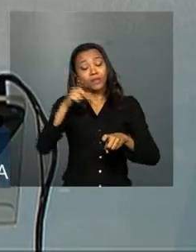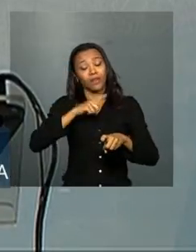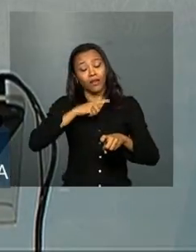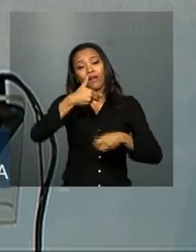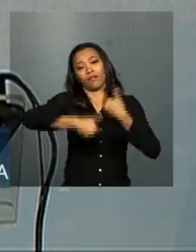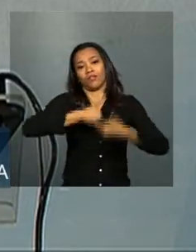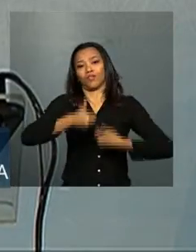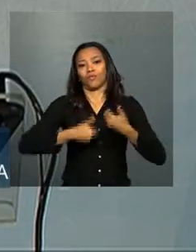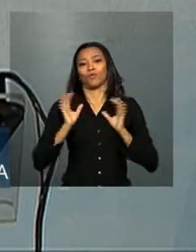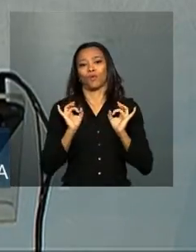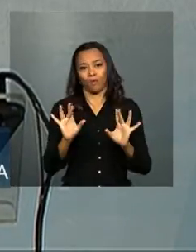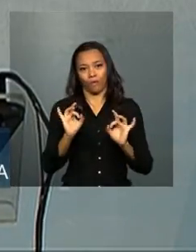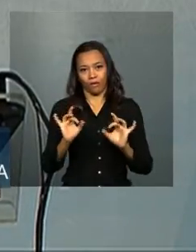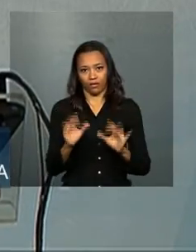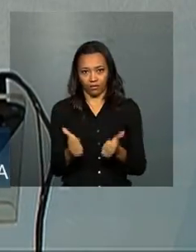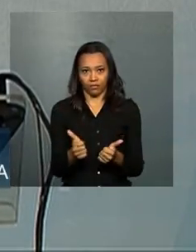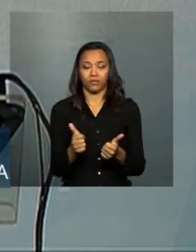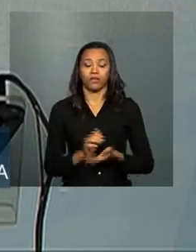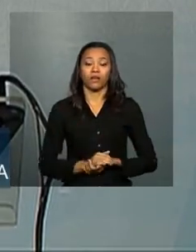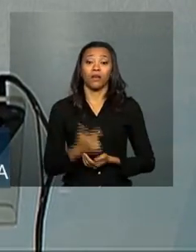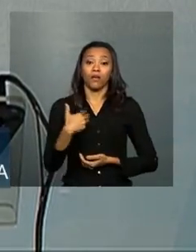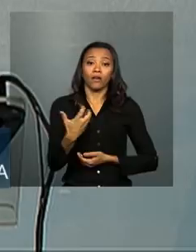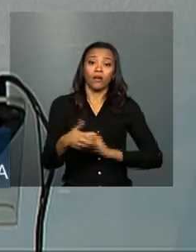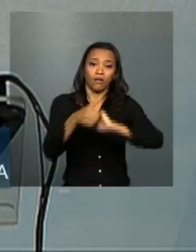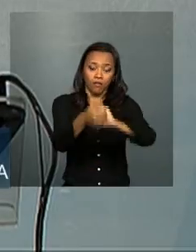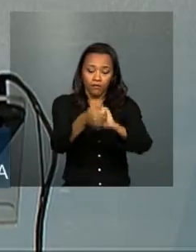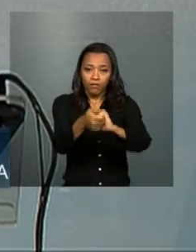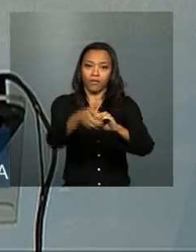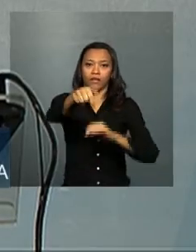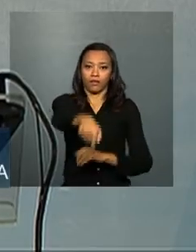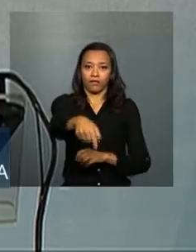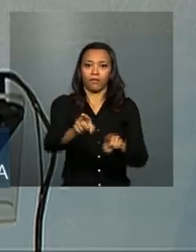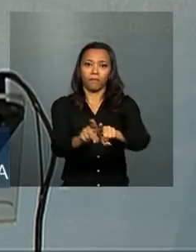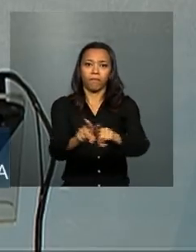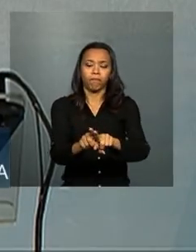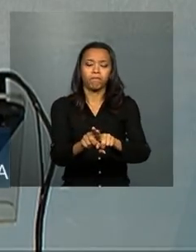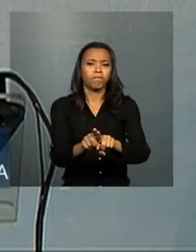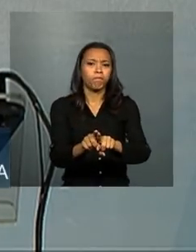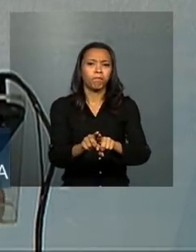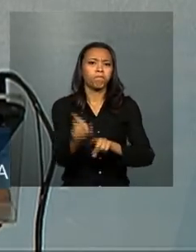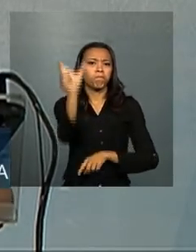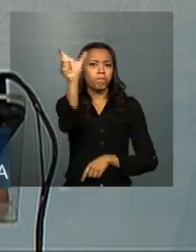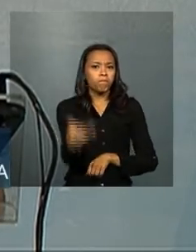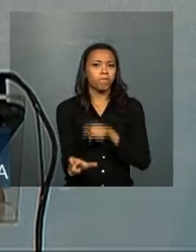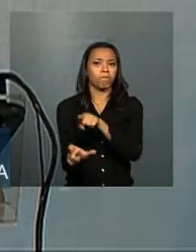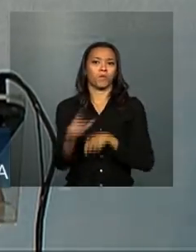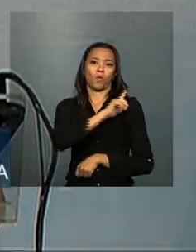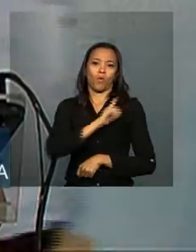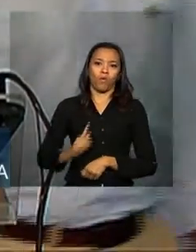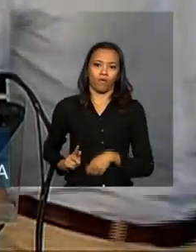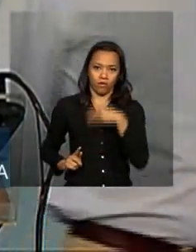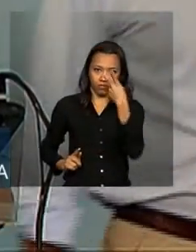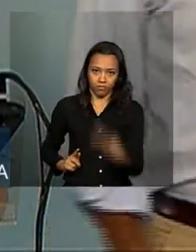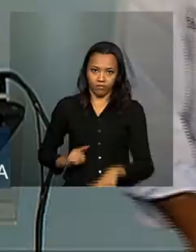de qualidade. Eu queria cumprimentar aqui o nosso governador